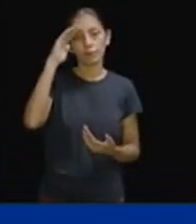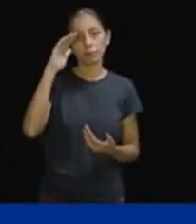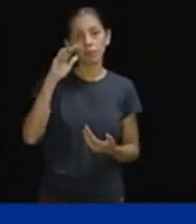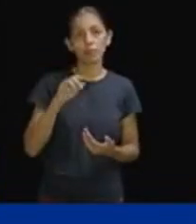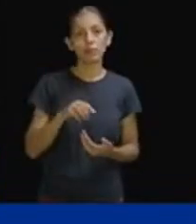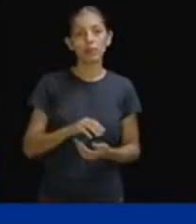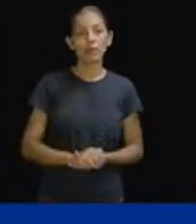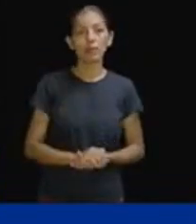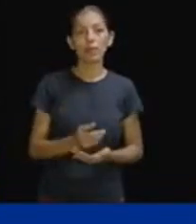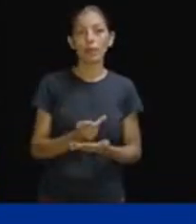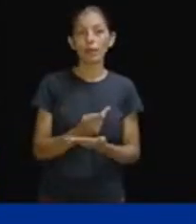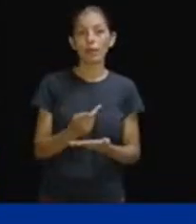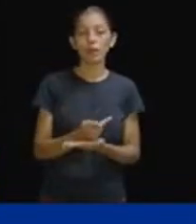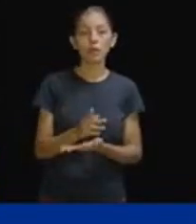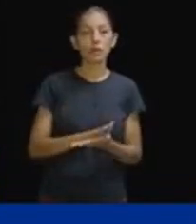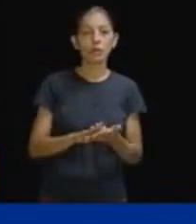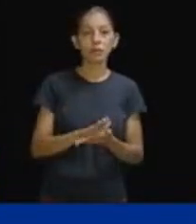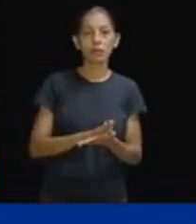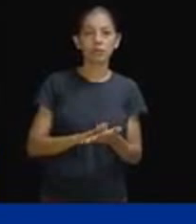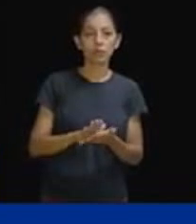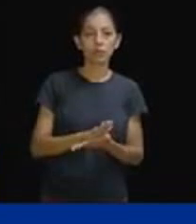erro,